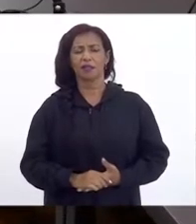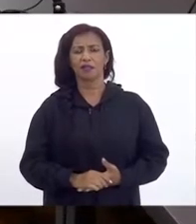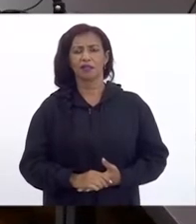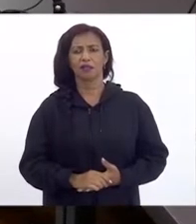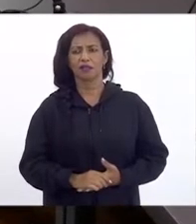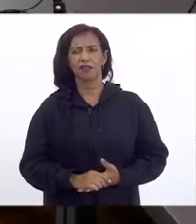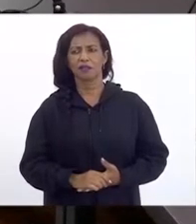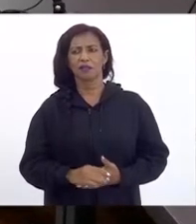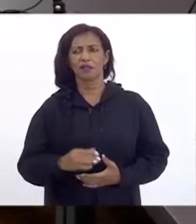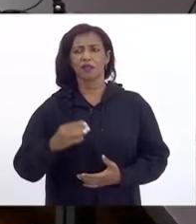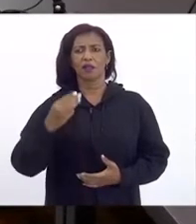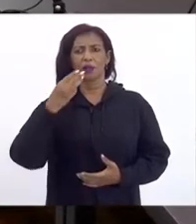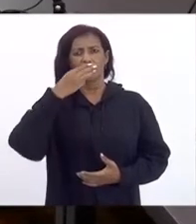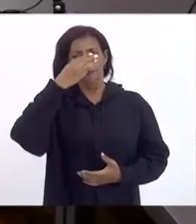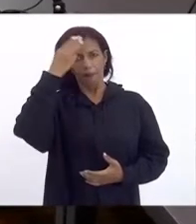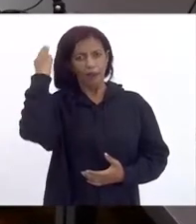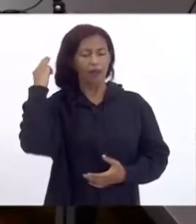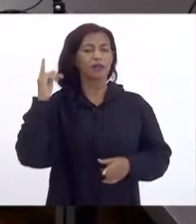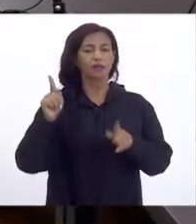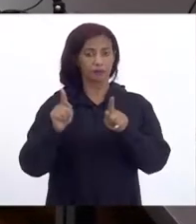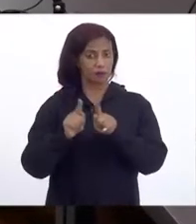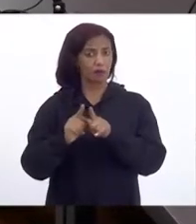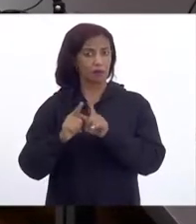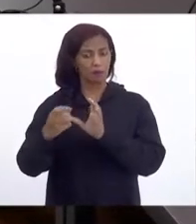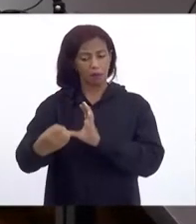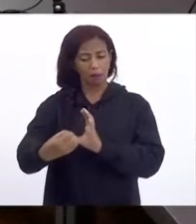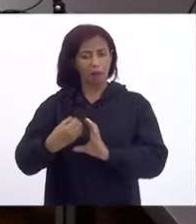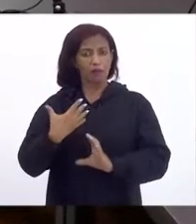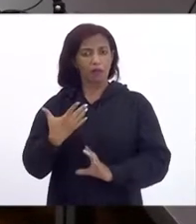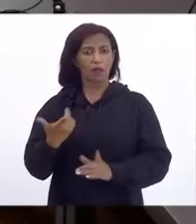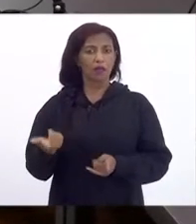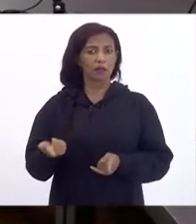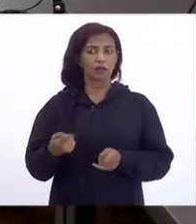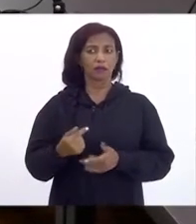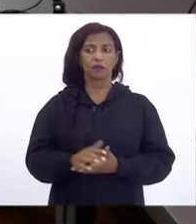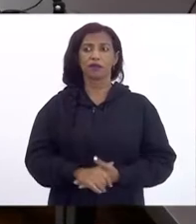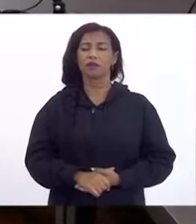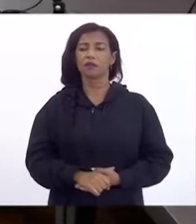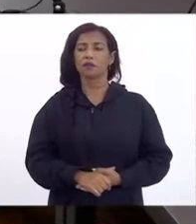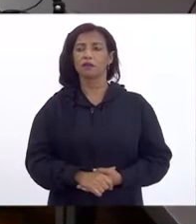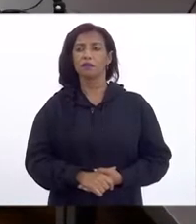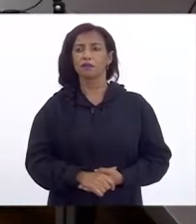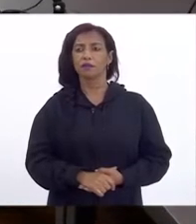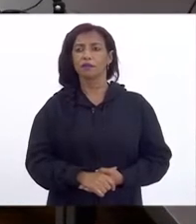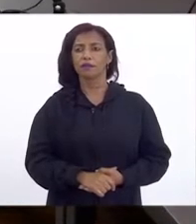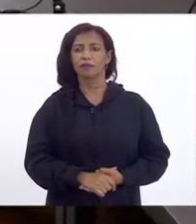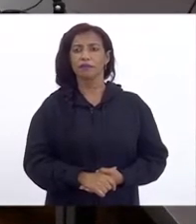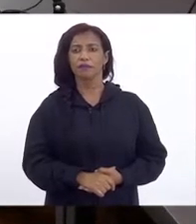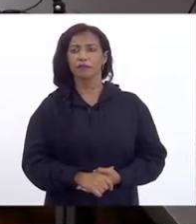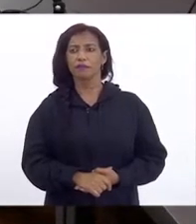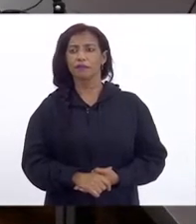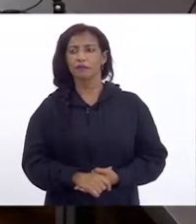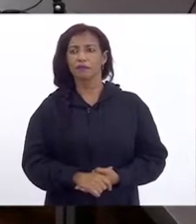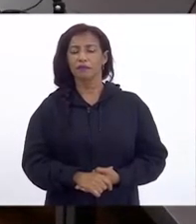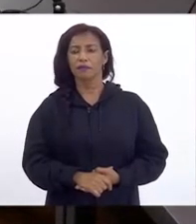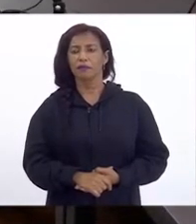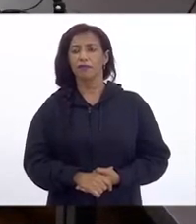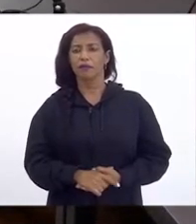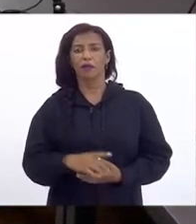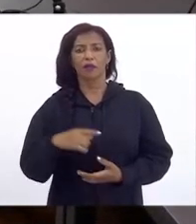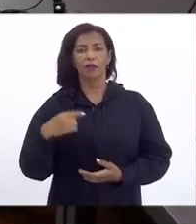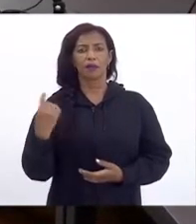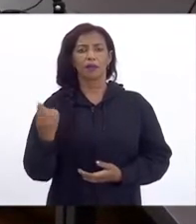E o deputado Márcio Pacheco, que te passou uma mensagem ainda há pouco, para a gente encerrar.